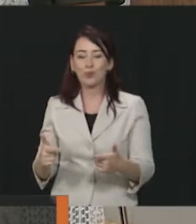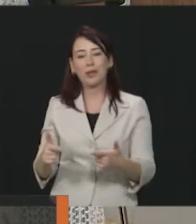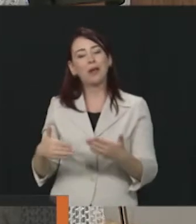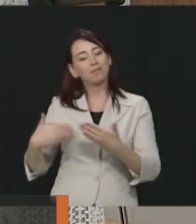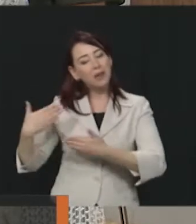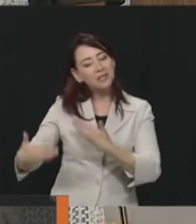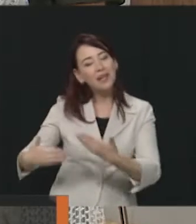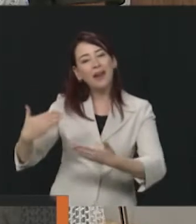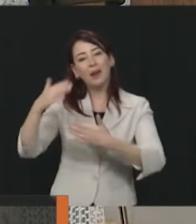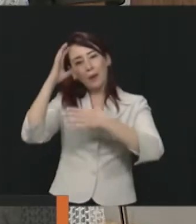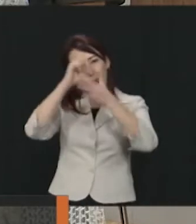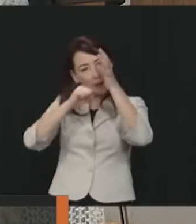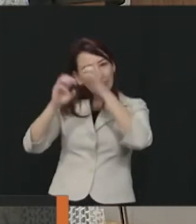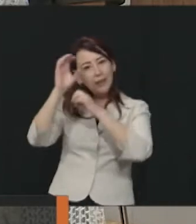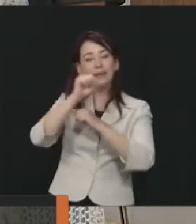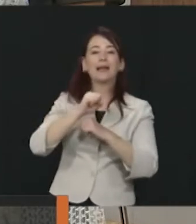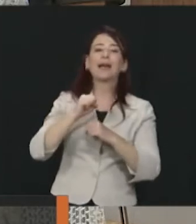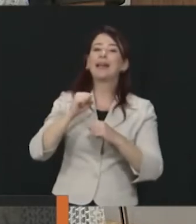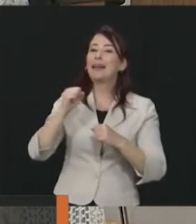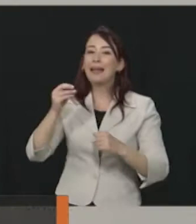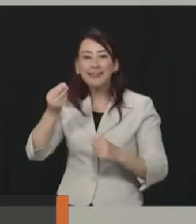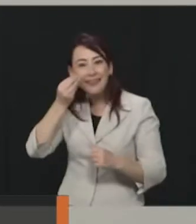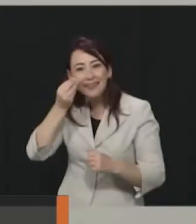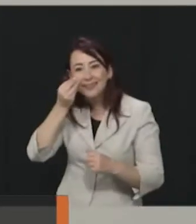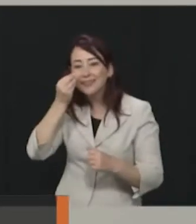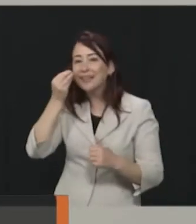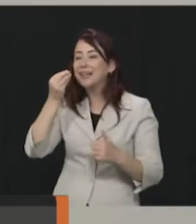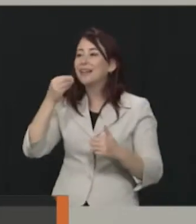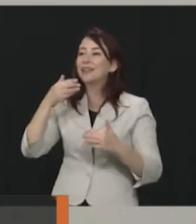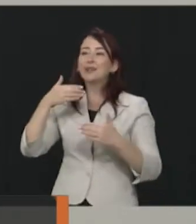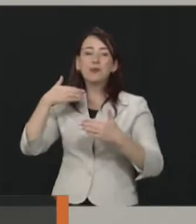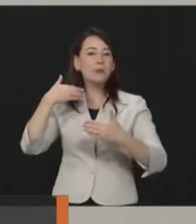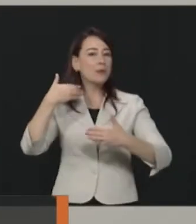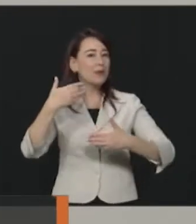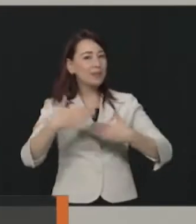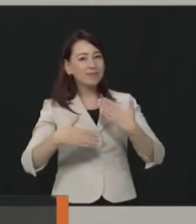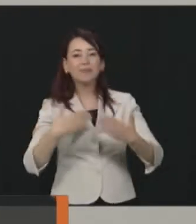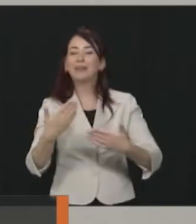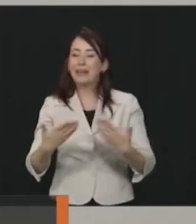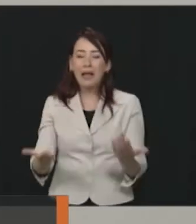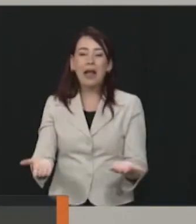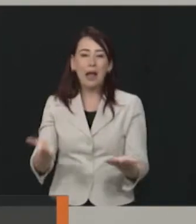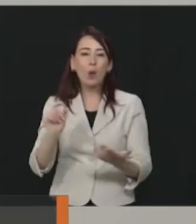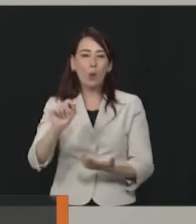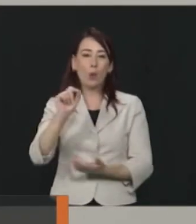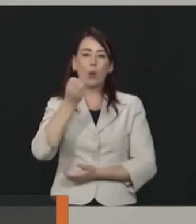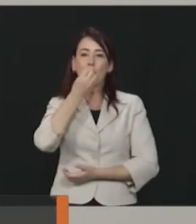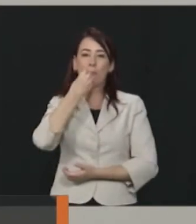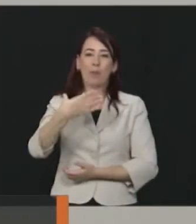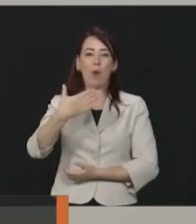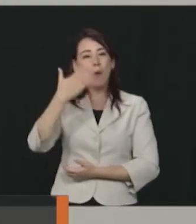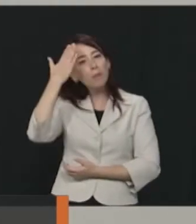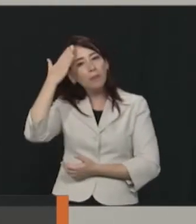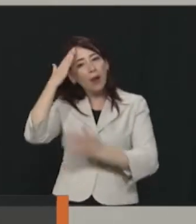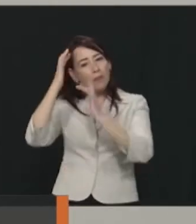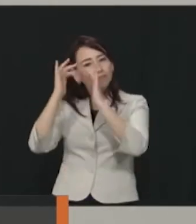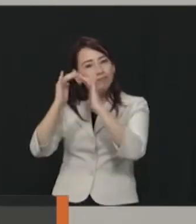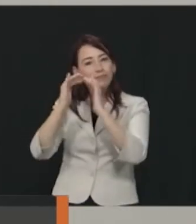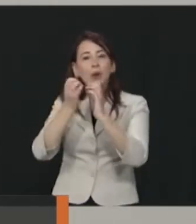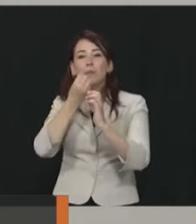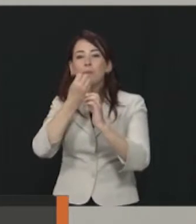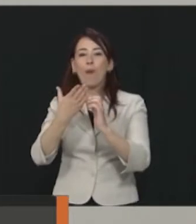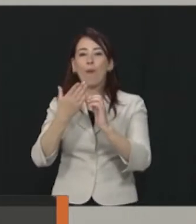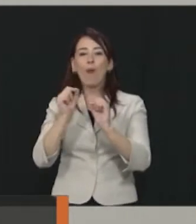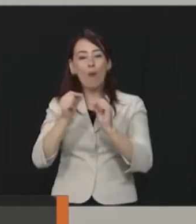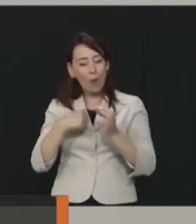né? E tentando, e desafios, e isso é muito bom para a mente, né? Trabalhos manuais é uma